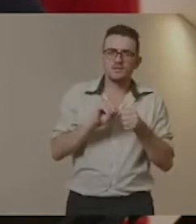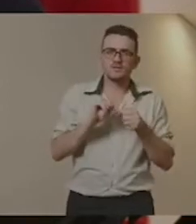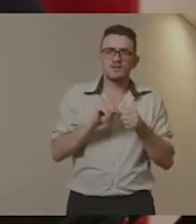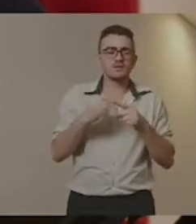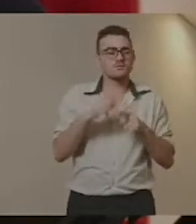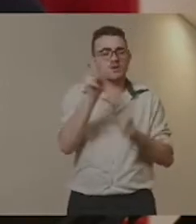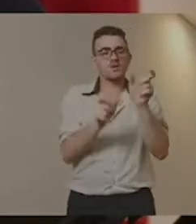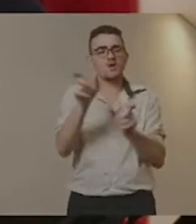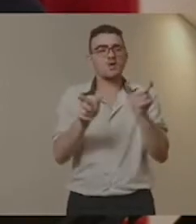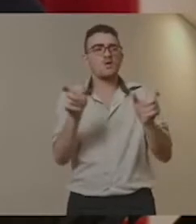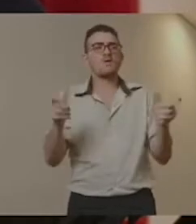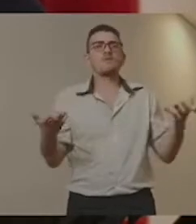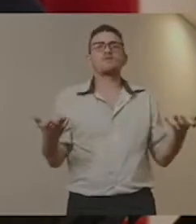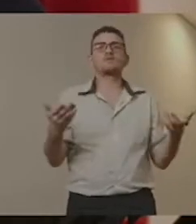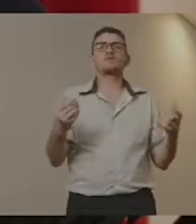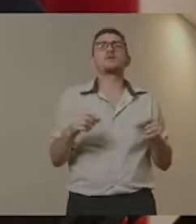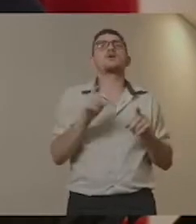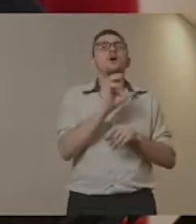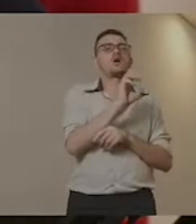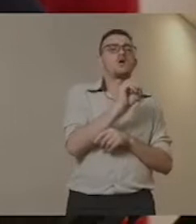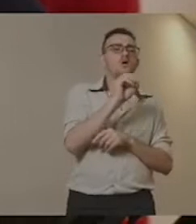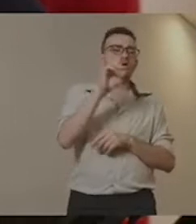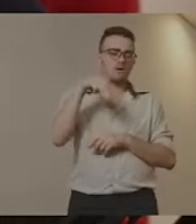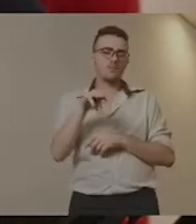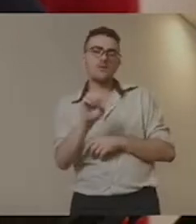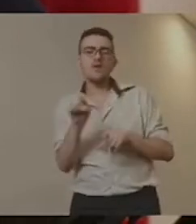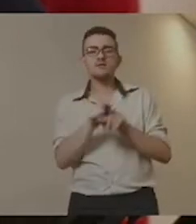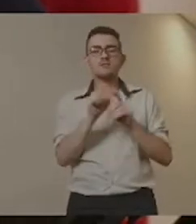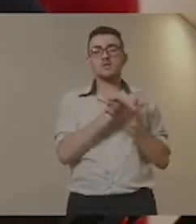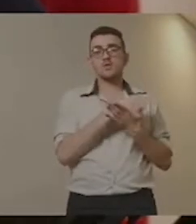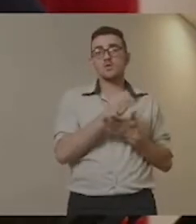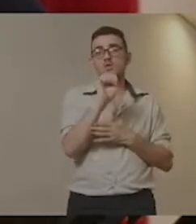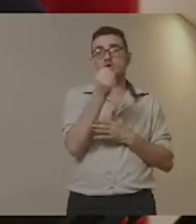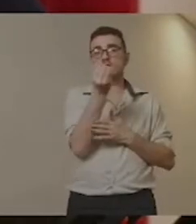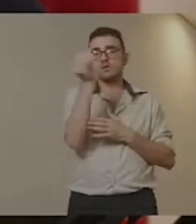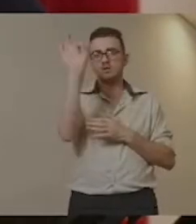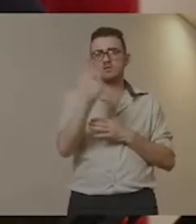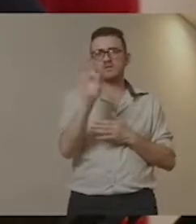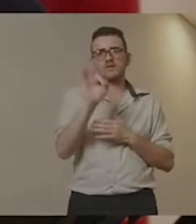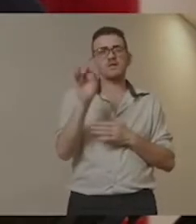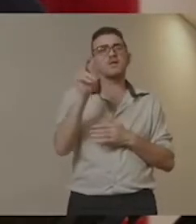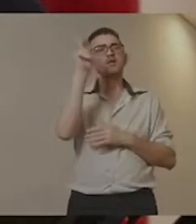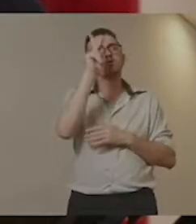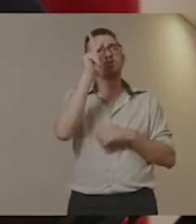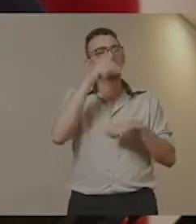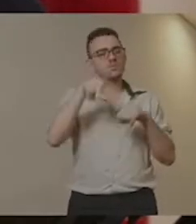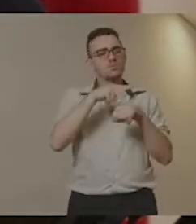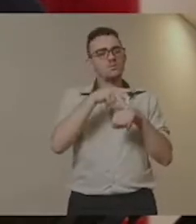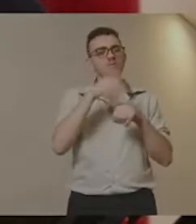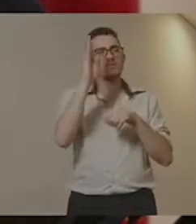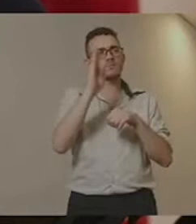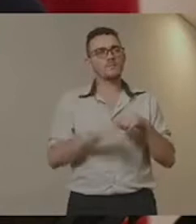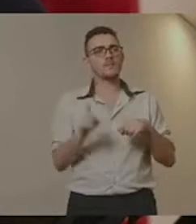trouxe, no começo desse ano, que 86% dos brasileiros sofrem com algum tipo de transtorno emocional, seja ansiedade